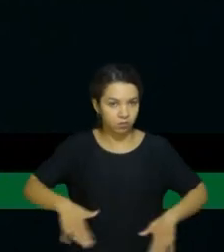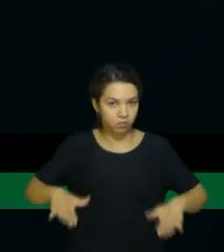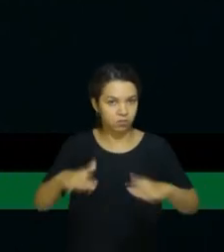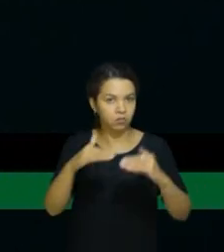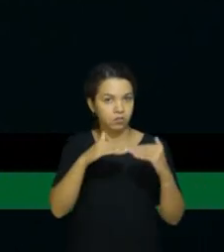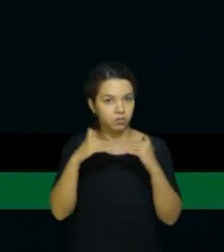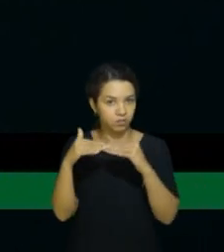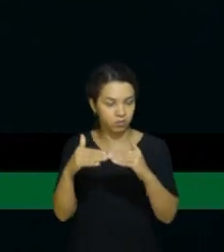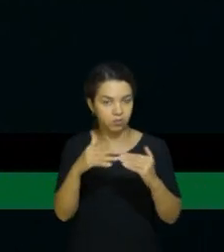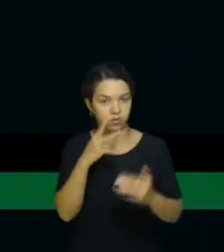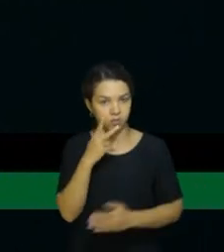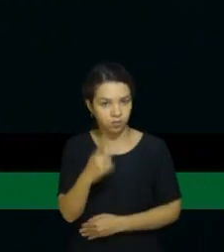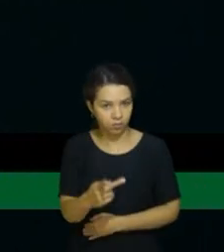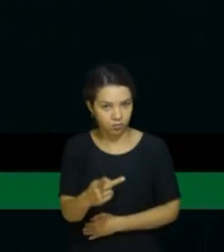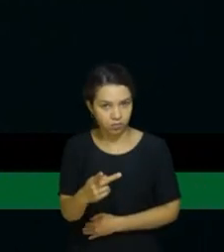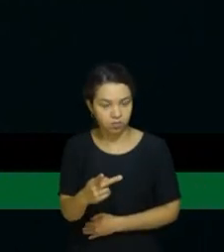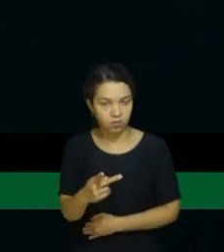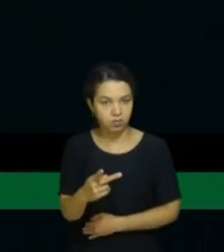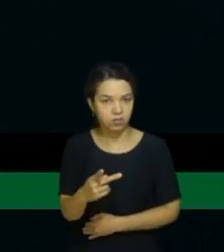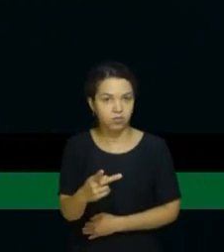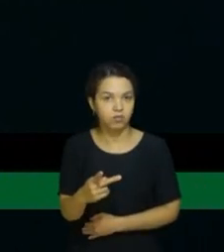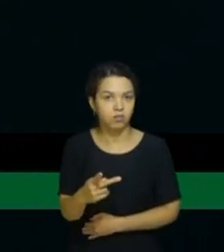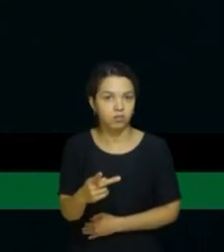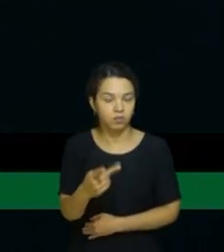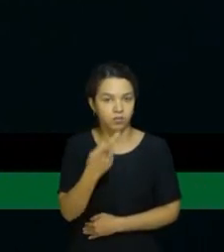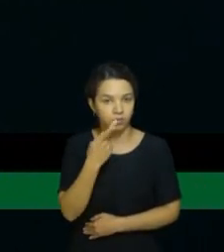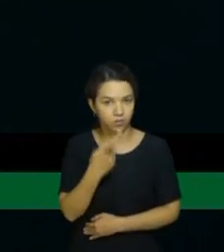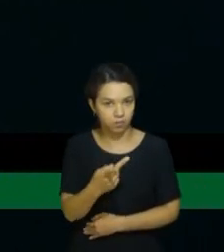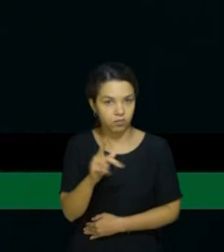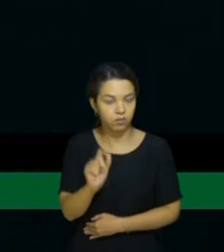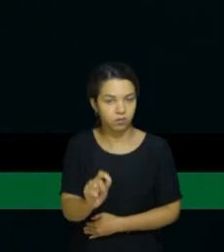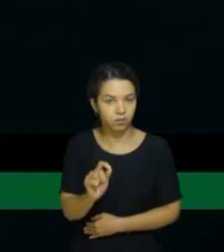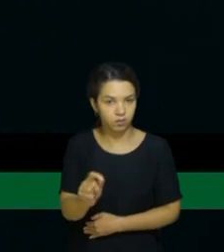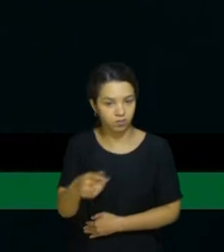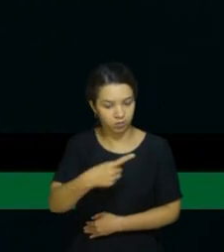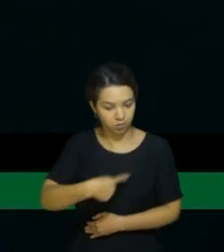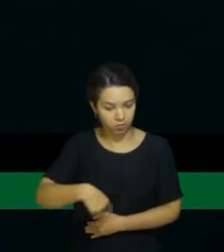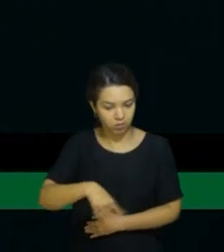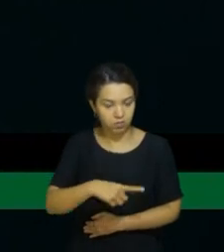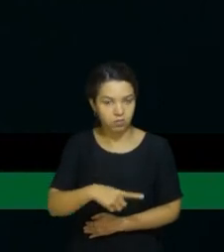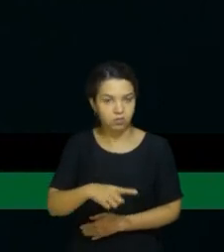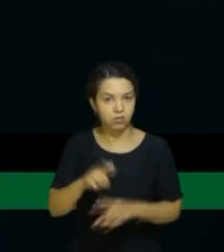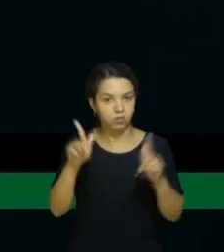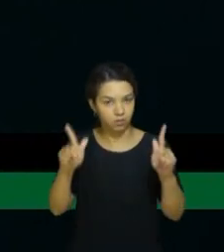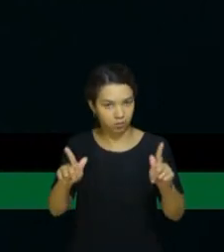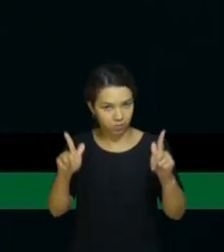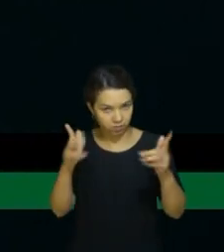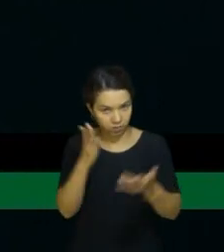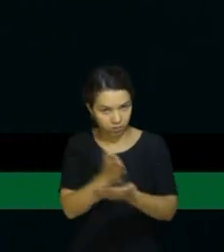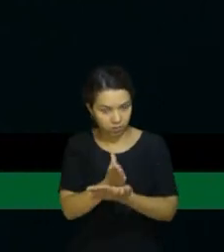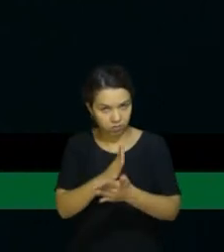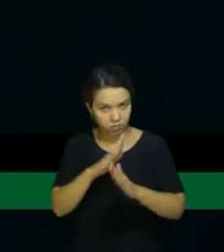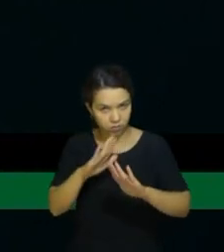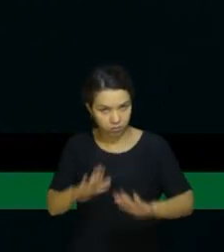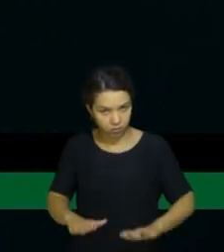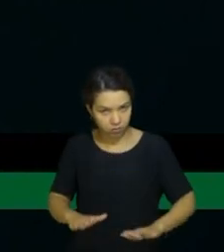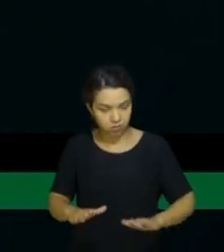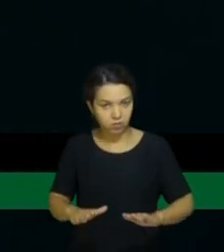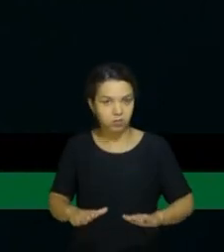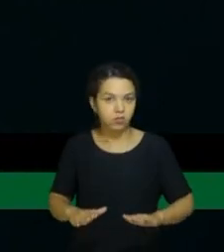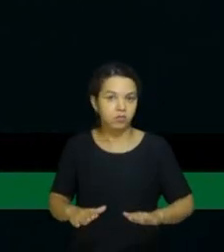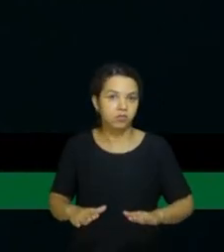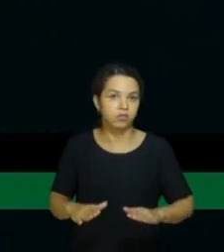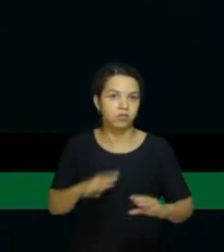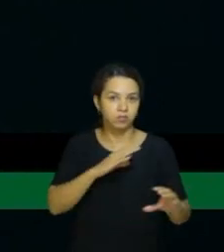dizer Deputado sareta dizer que a gente tem que acabar com a greve tem que conversar tem que